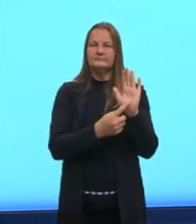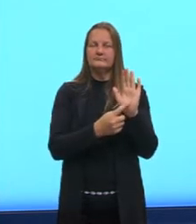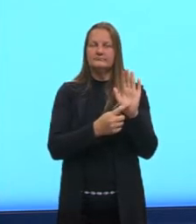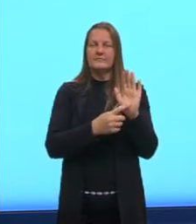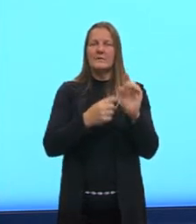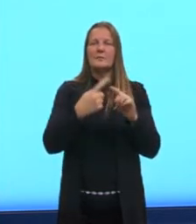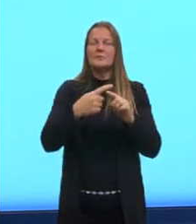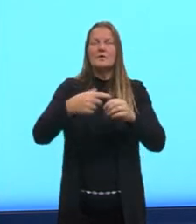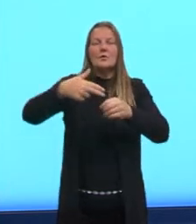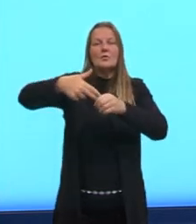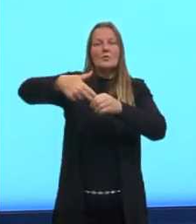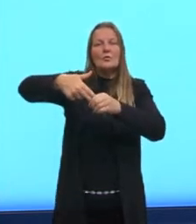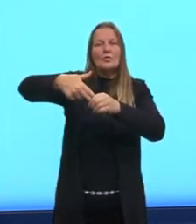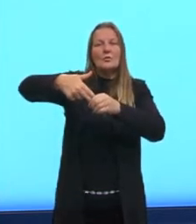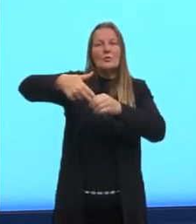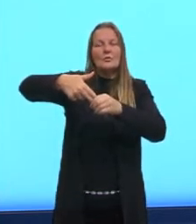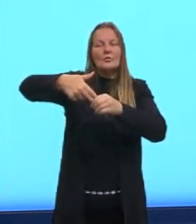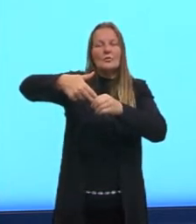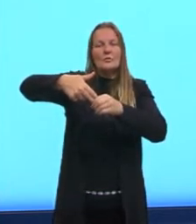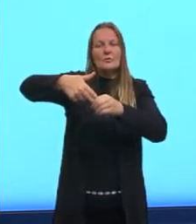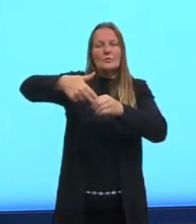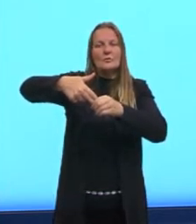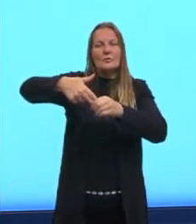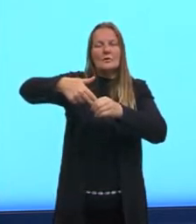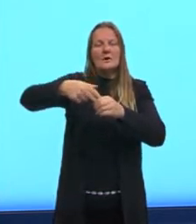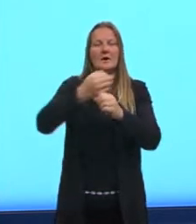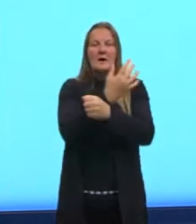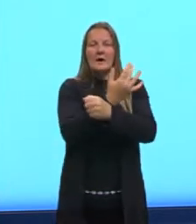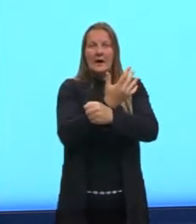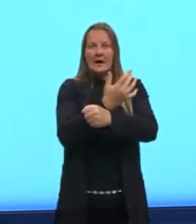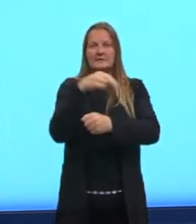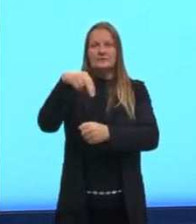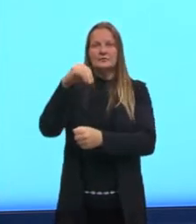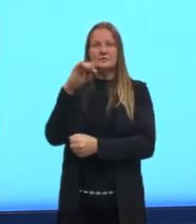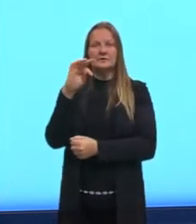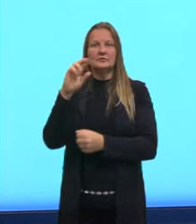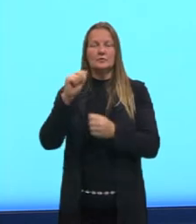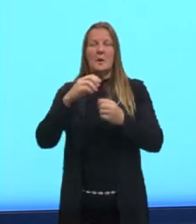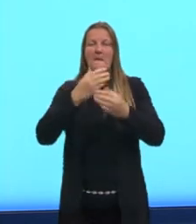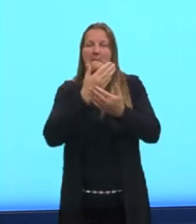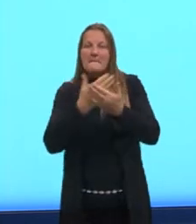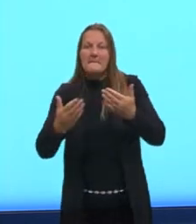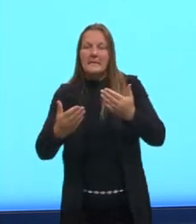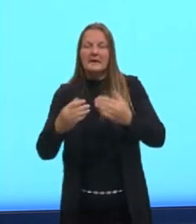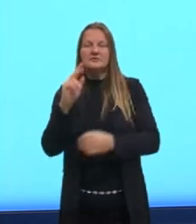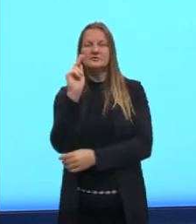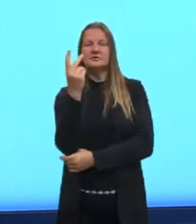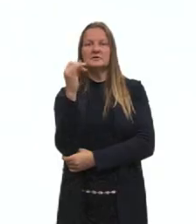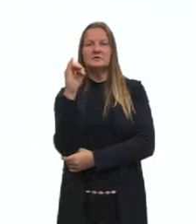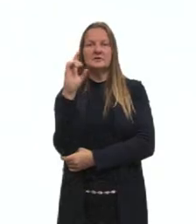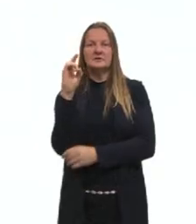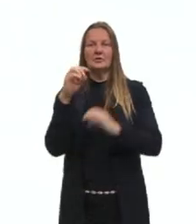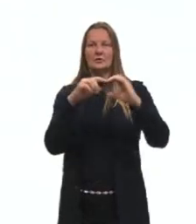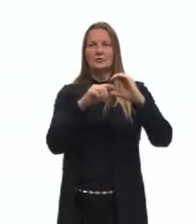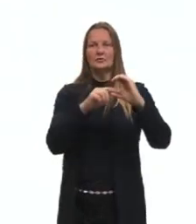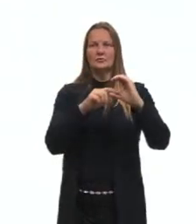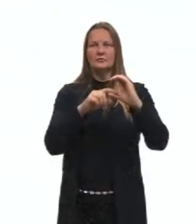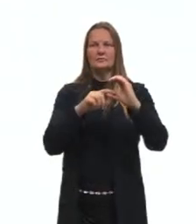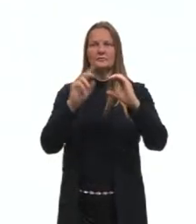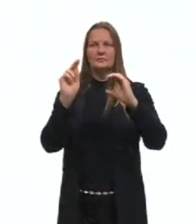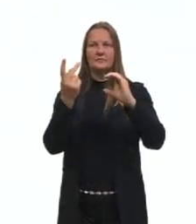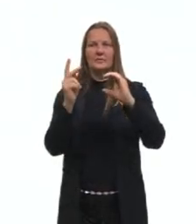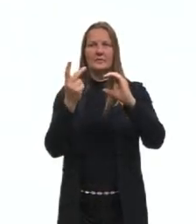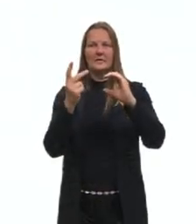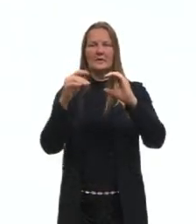vai esse ácido nítrico vai perder uma hidroxila porque você se nós perceber a estrutura dele ele tem uma H